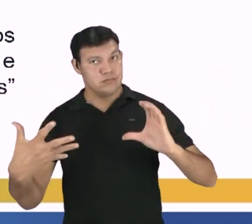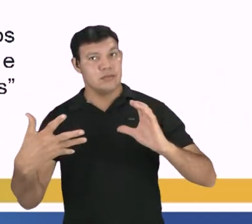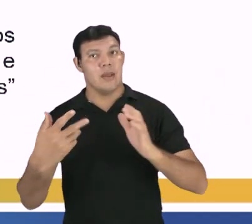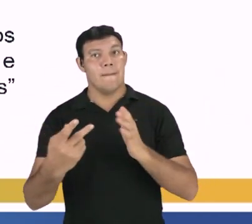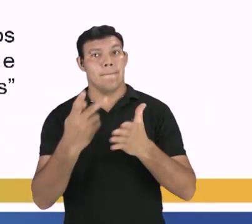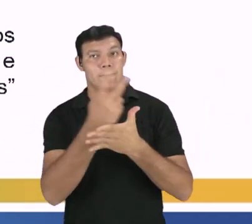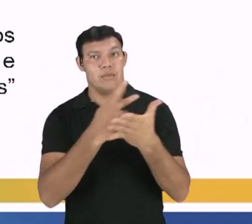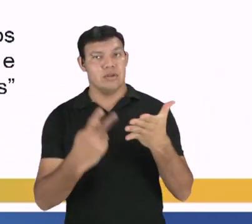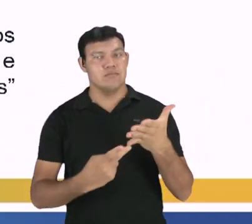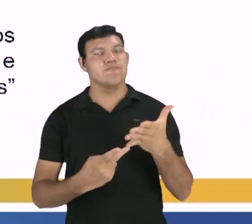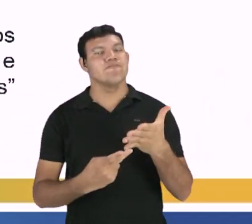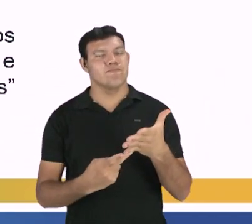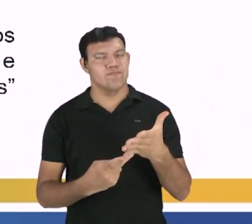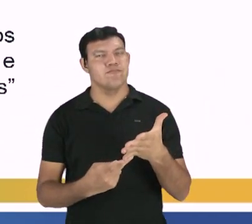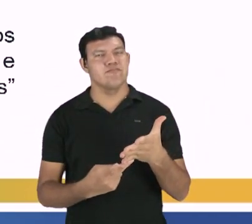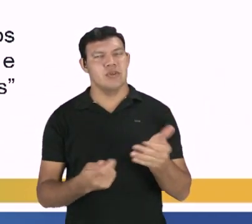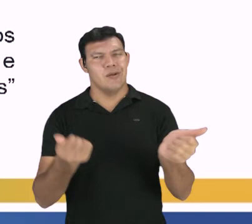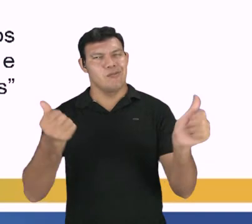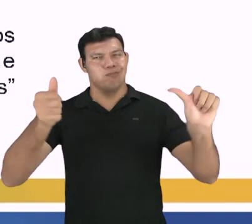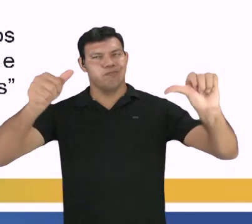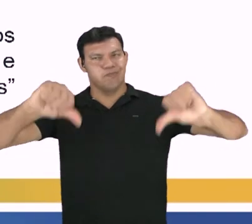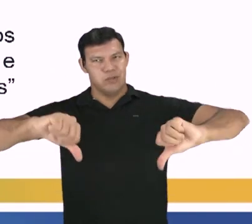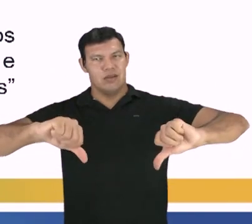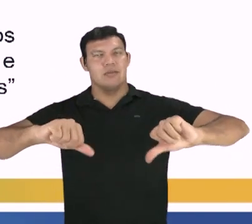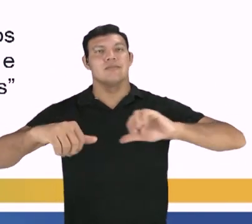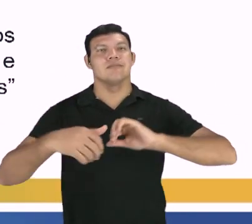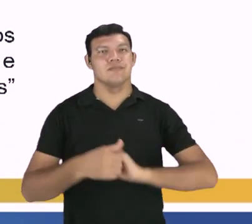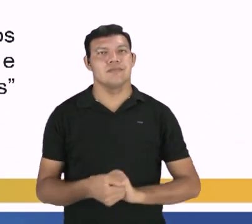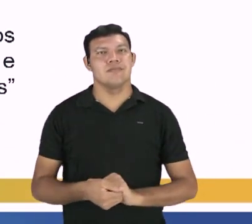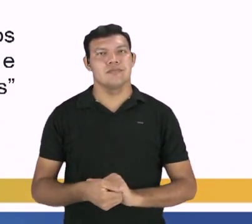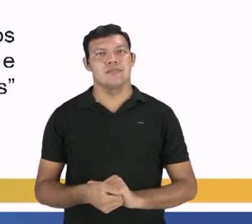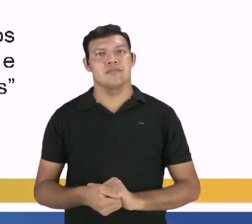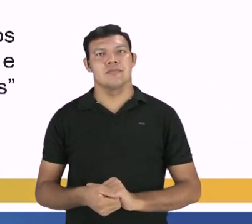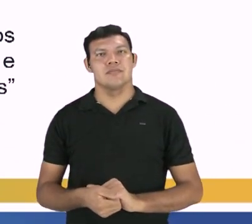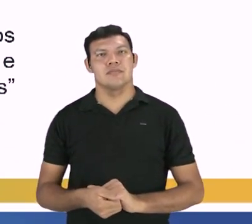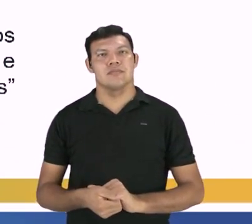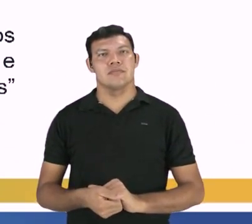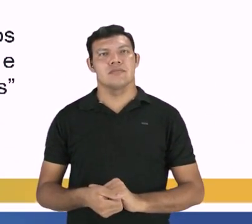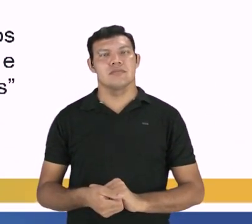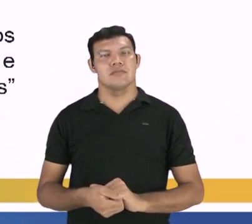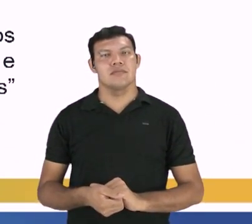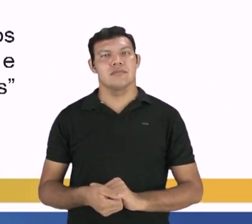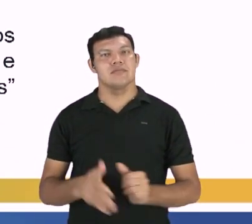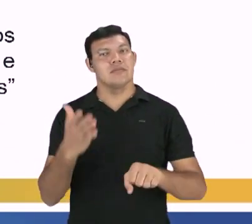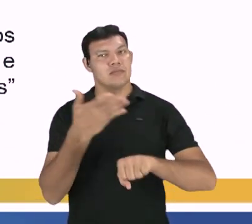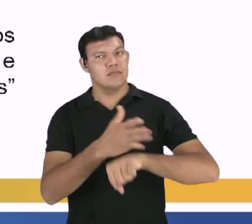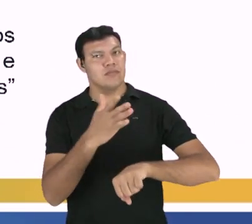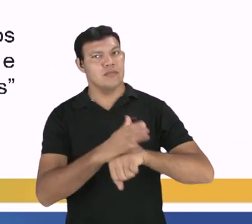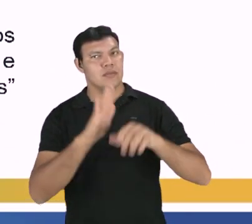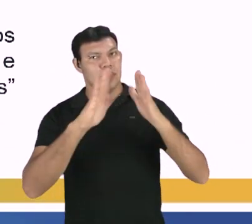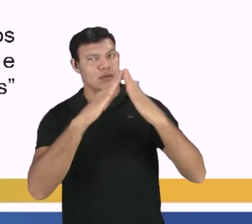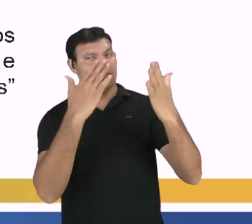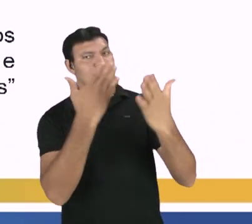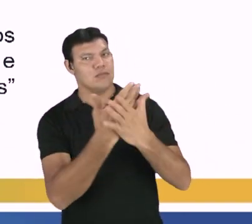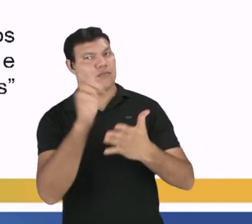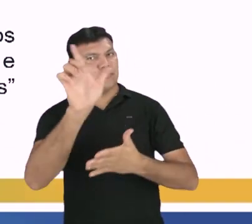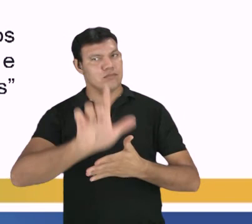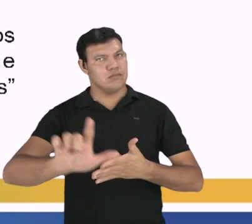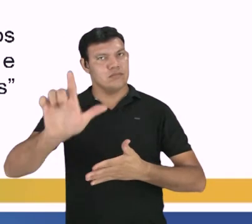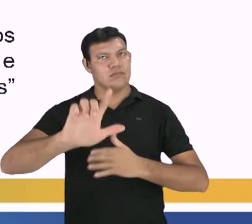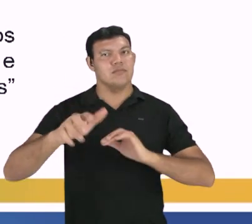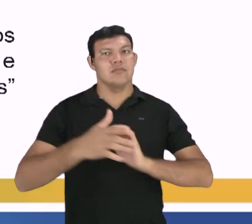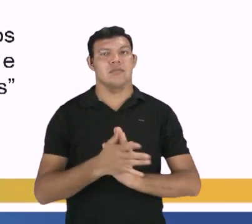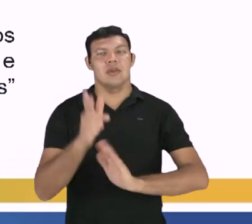poesia dele é que é bastante pessimista. Faz parte aí dessa escola também, é uma característica dessa escola literária,